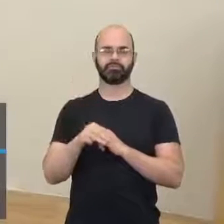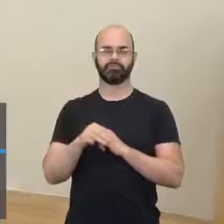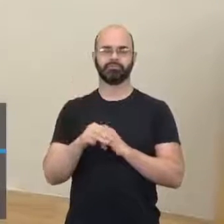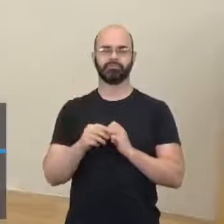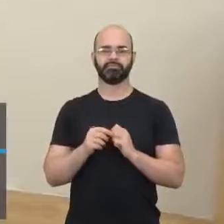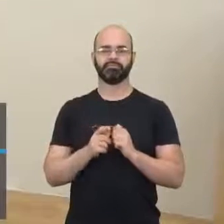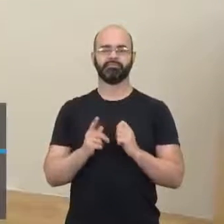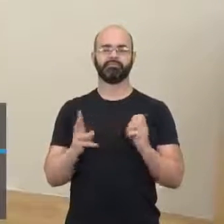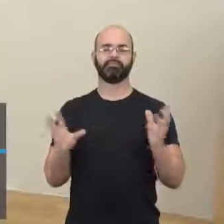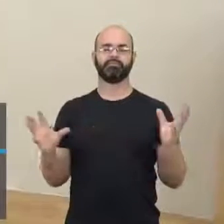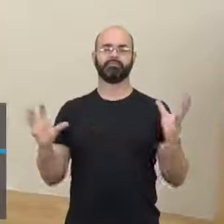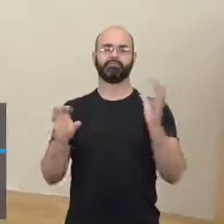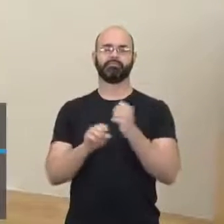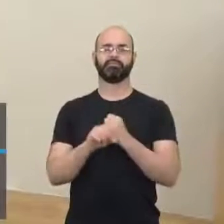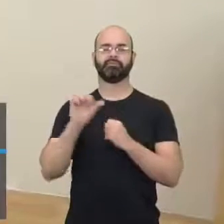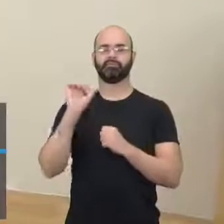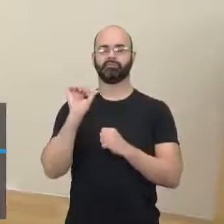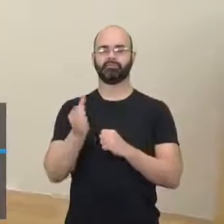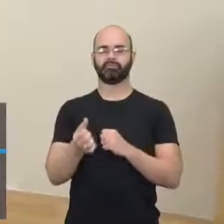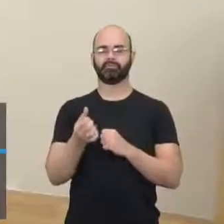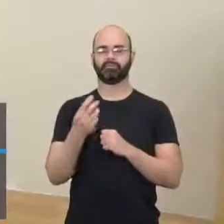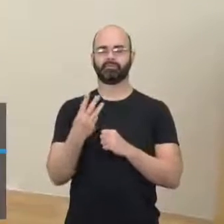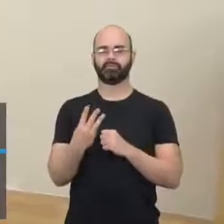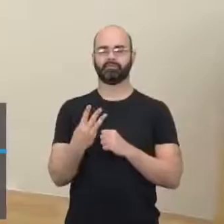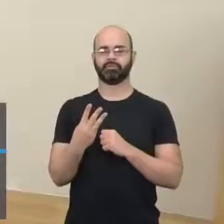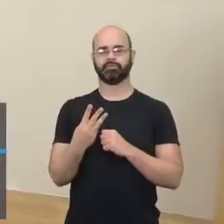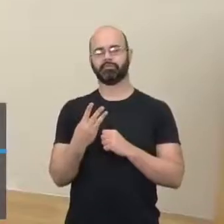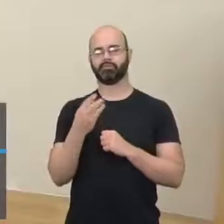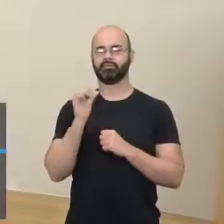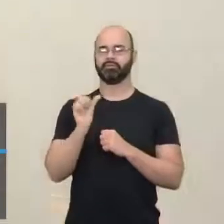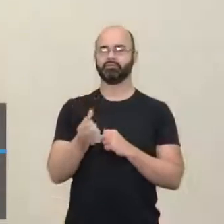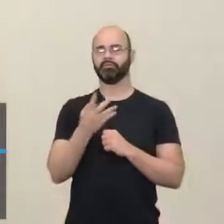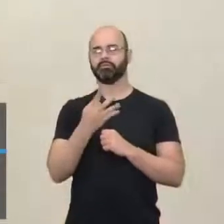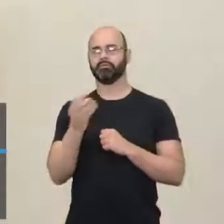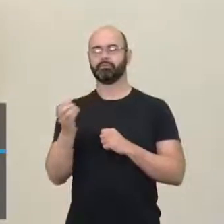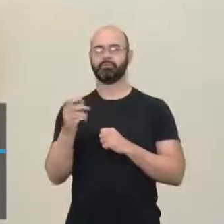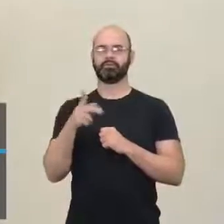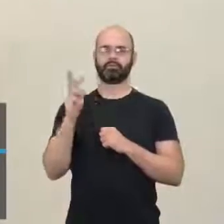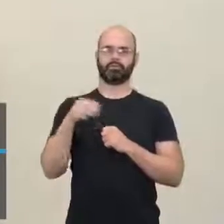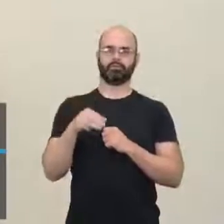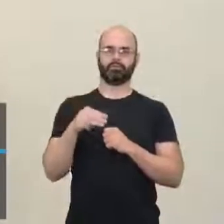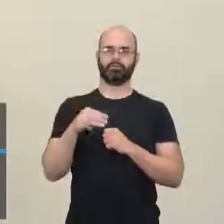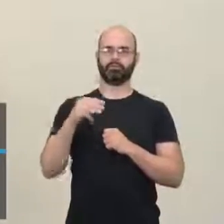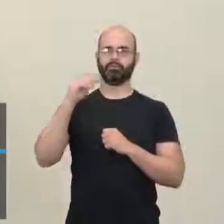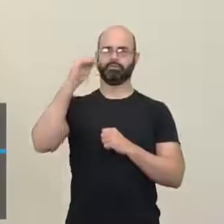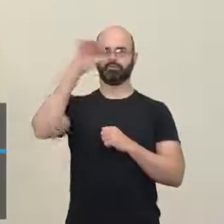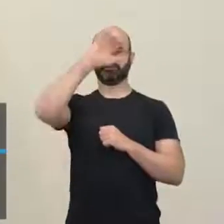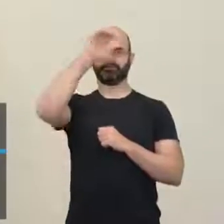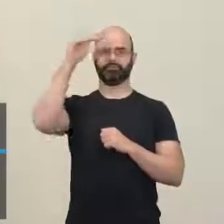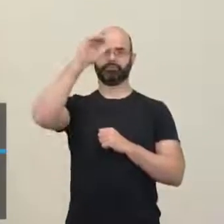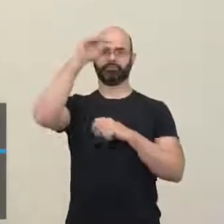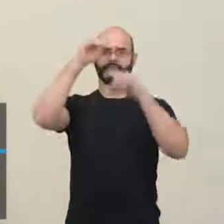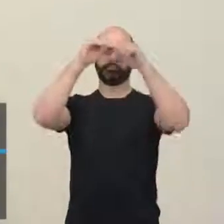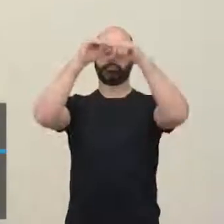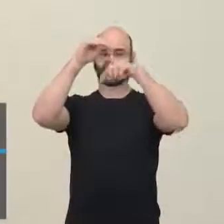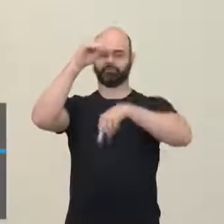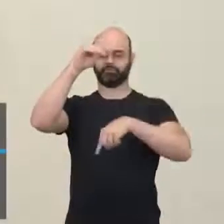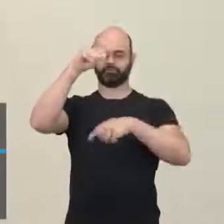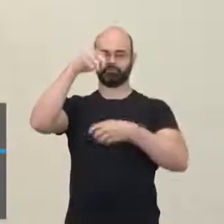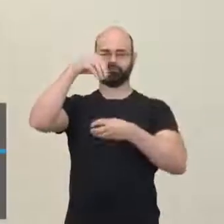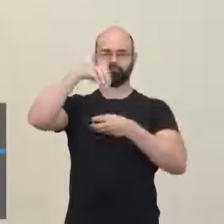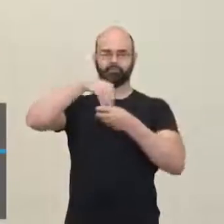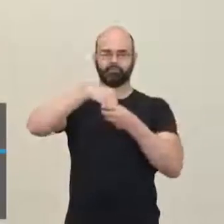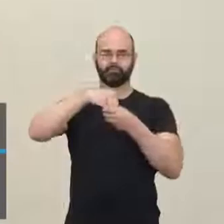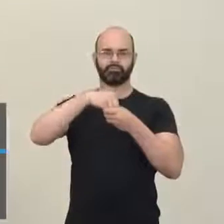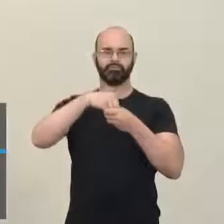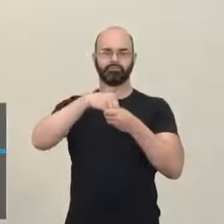total aí de mais ou menos 6.300, 6.400 quilômetros, né, da superfície até o núcleo interno. Então,